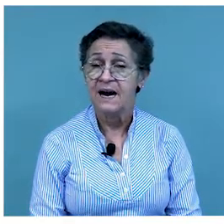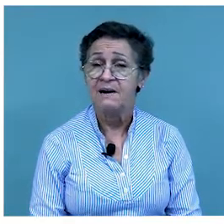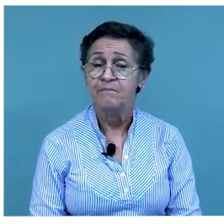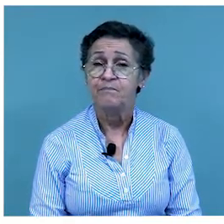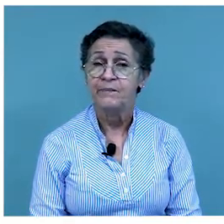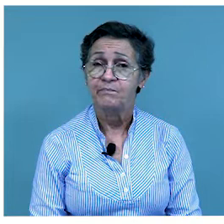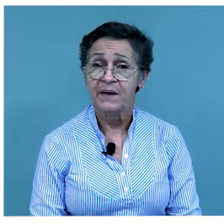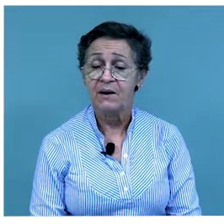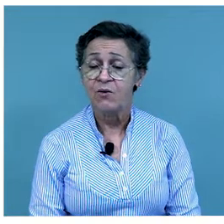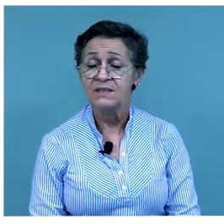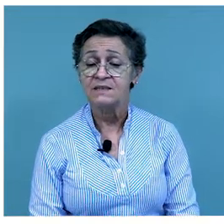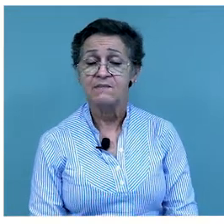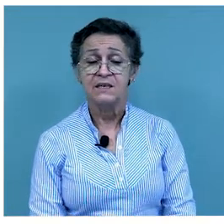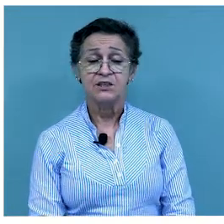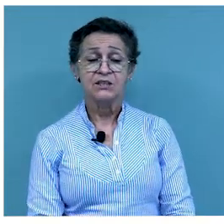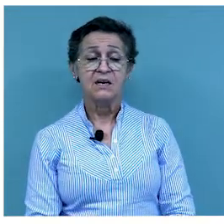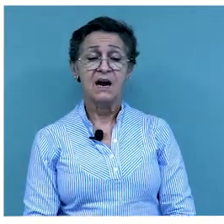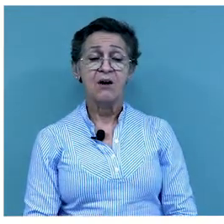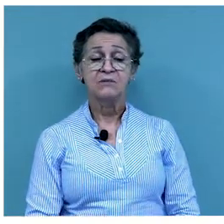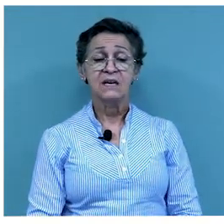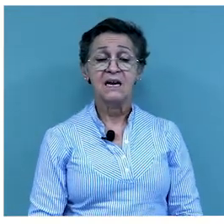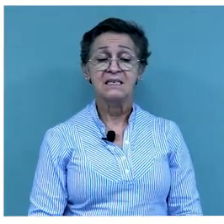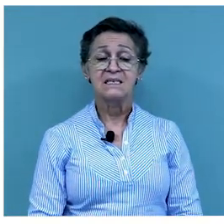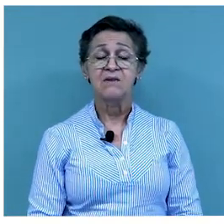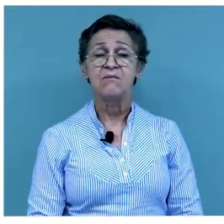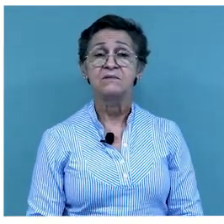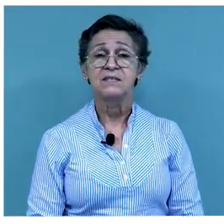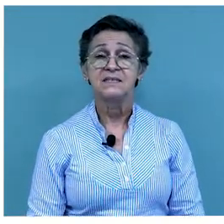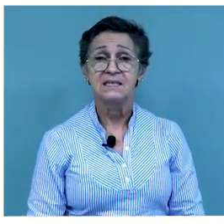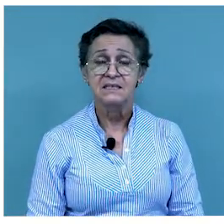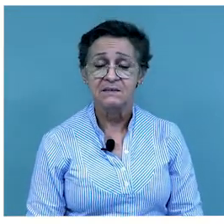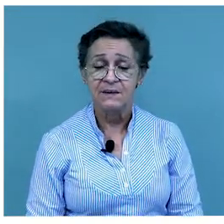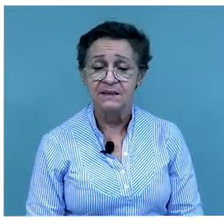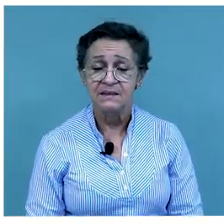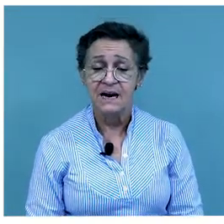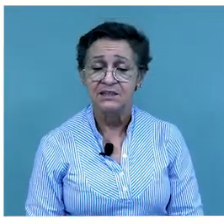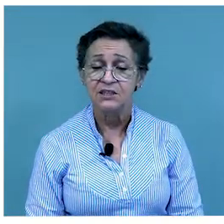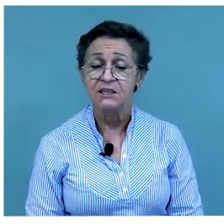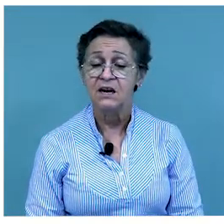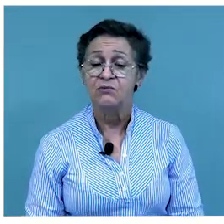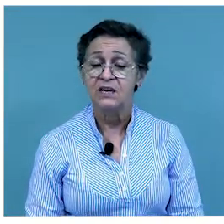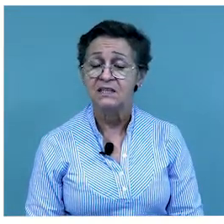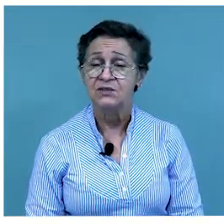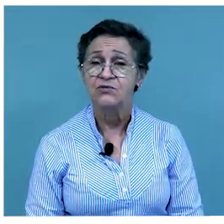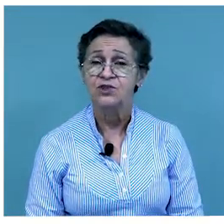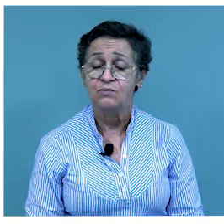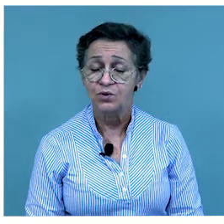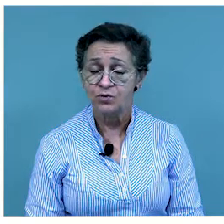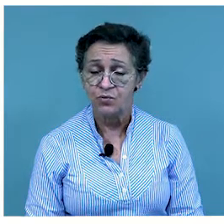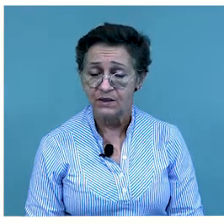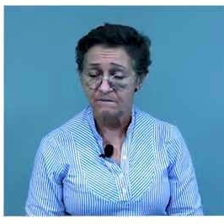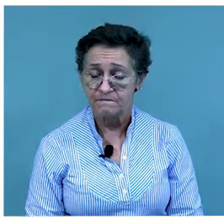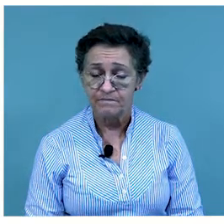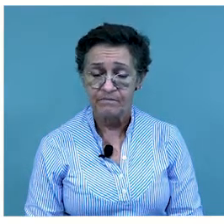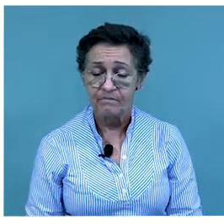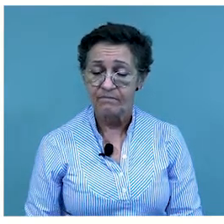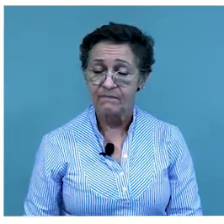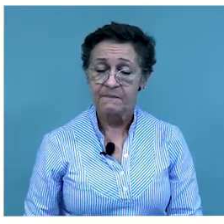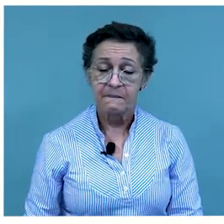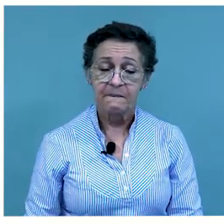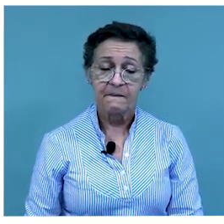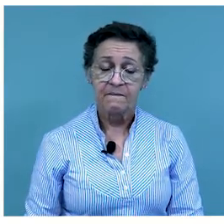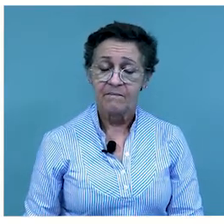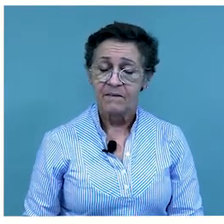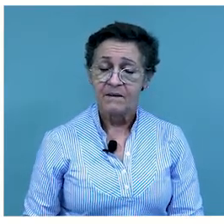identificar precocemente alteração de sensibilidade e alterações motora